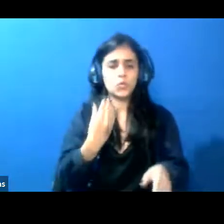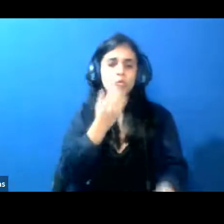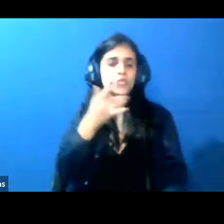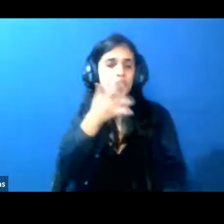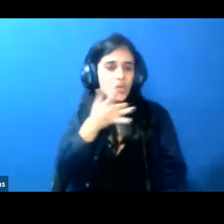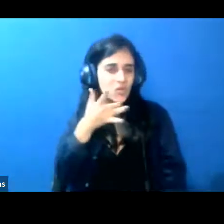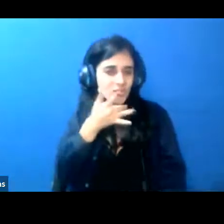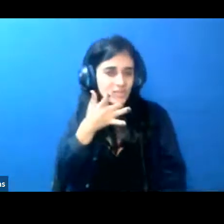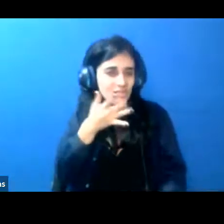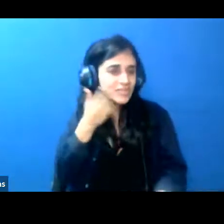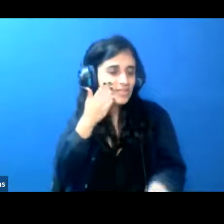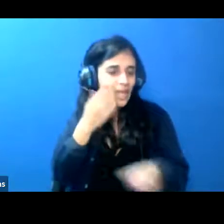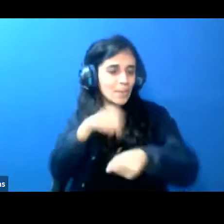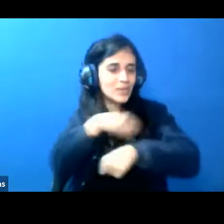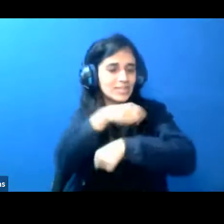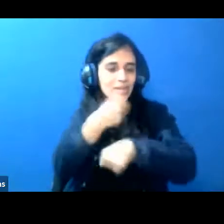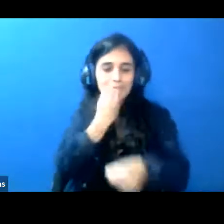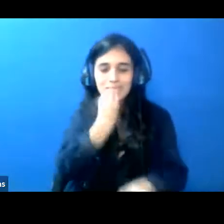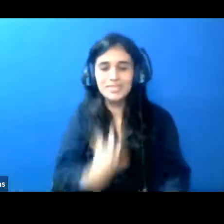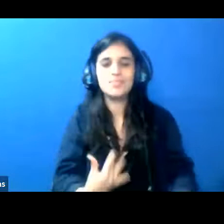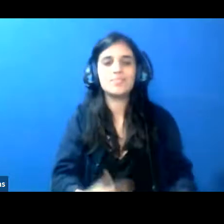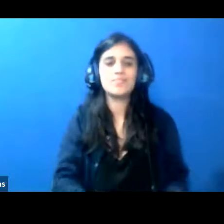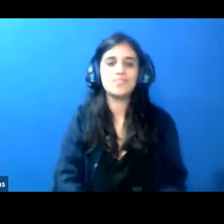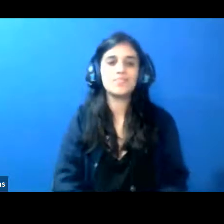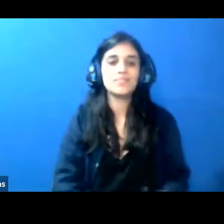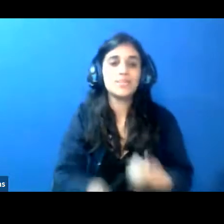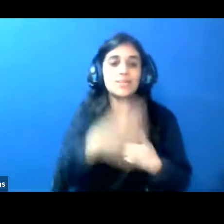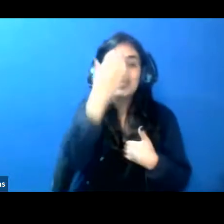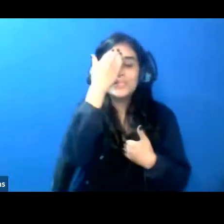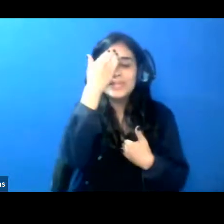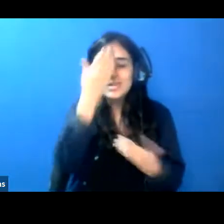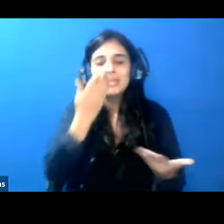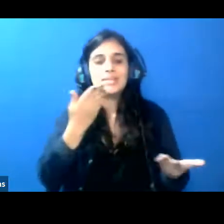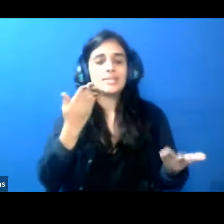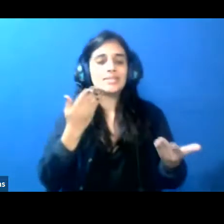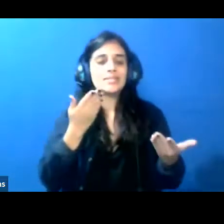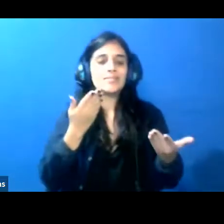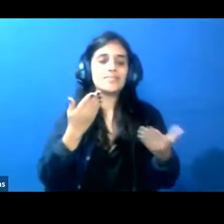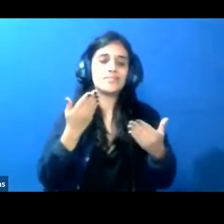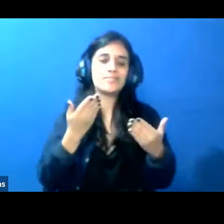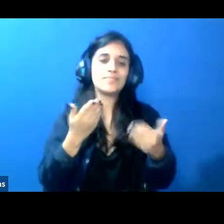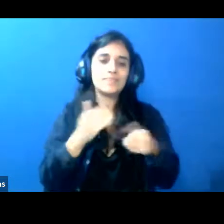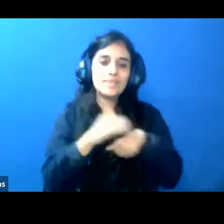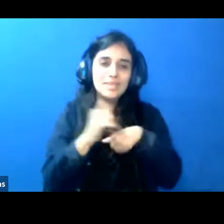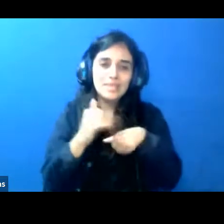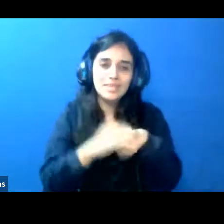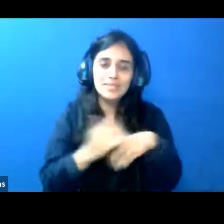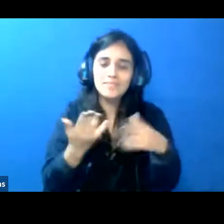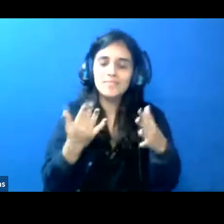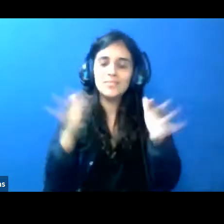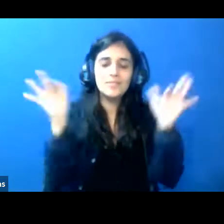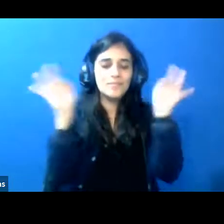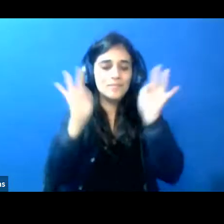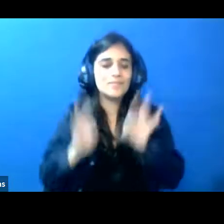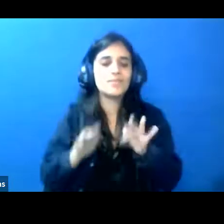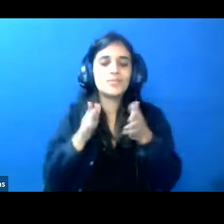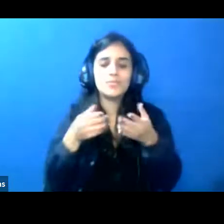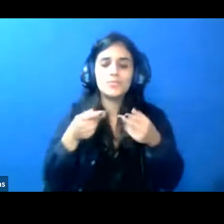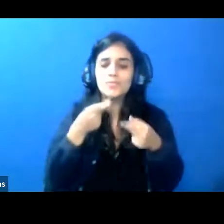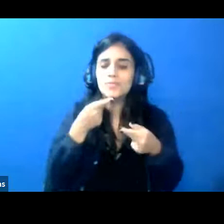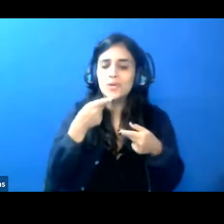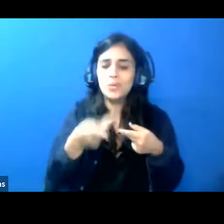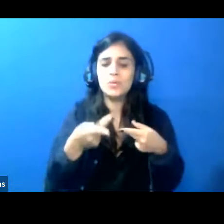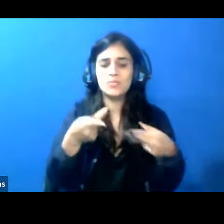Obrigada, querida Adri, toda a reciprocidade nessa sua fala e também